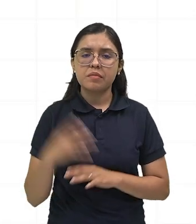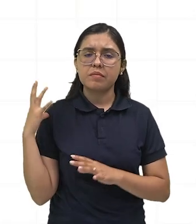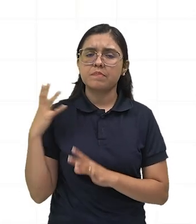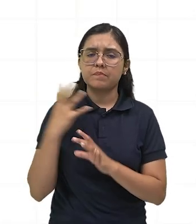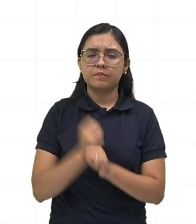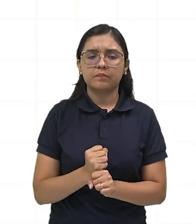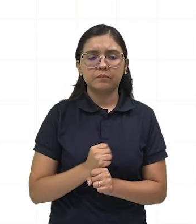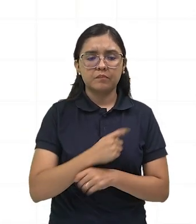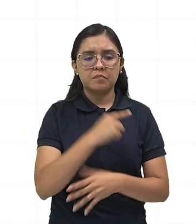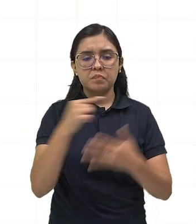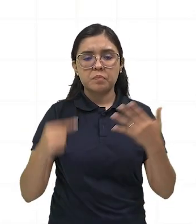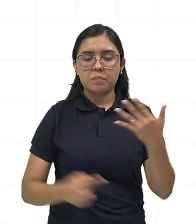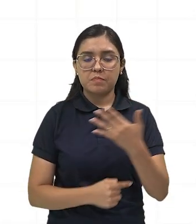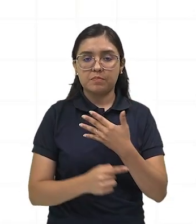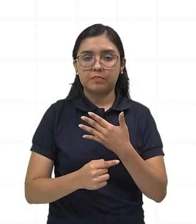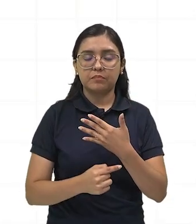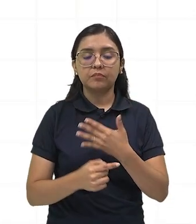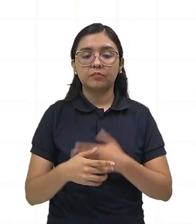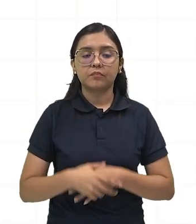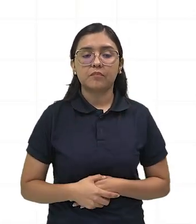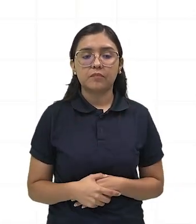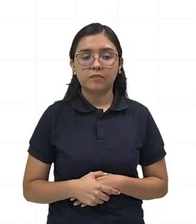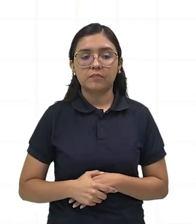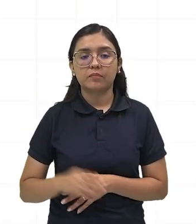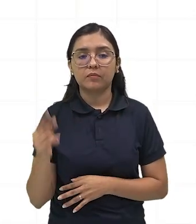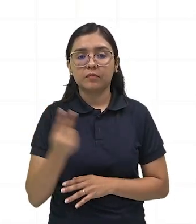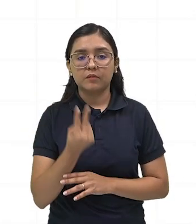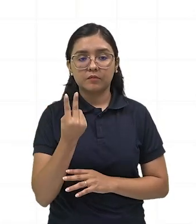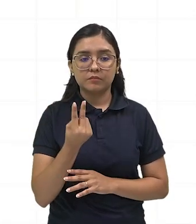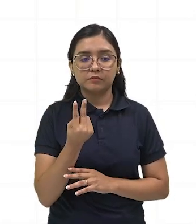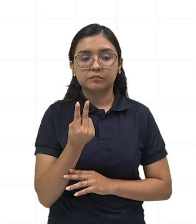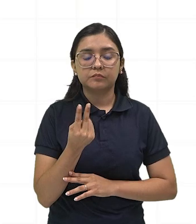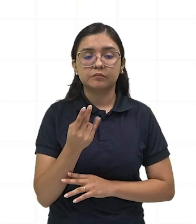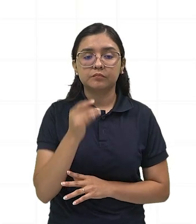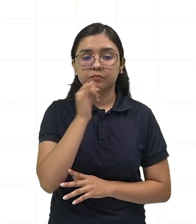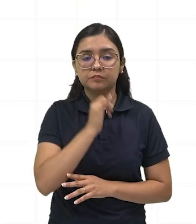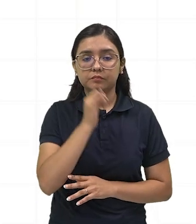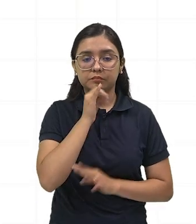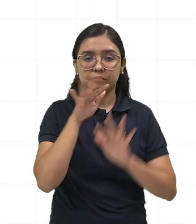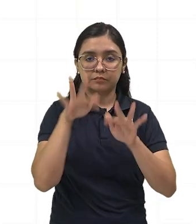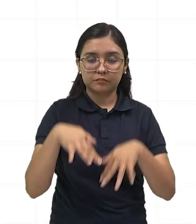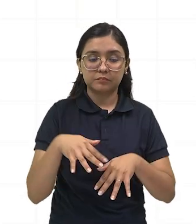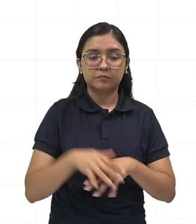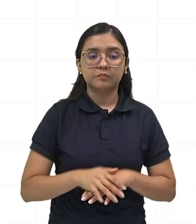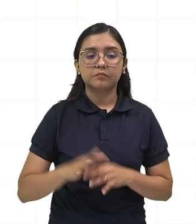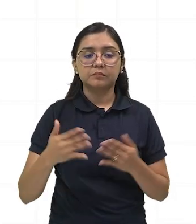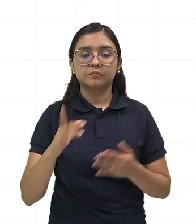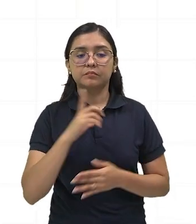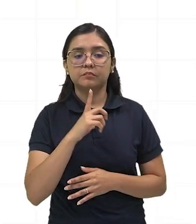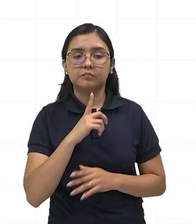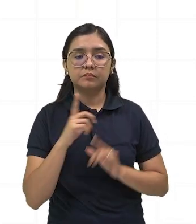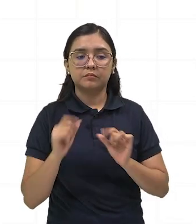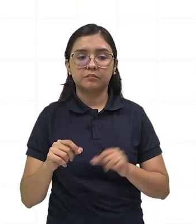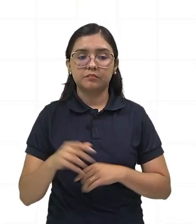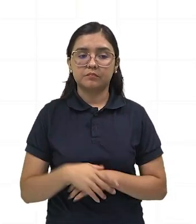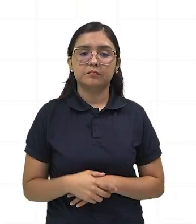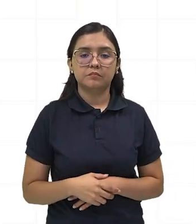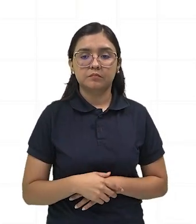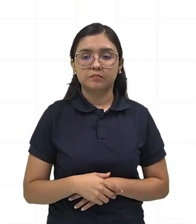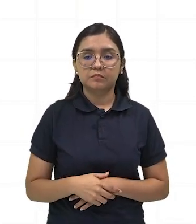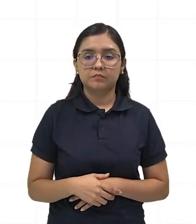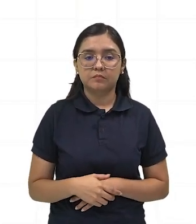revisar esses dois últimos exemplos nossos. Nós tivemos, então, o